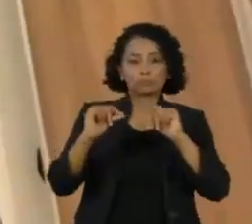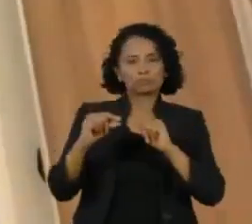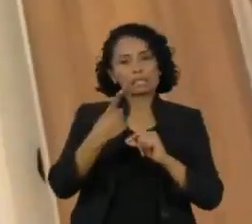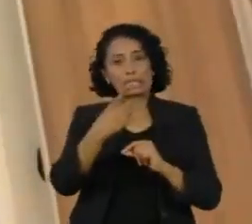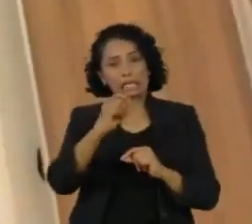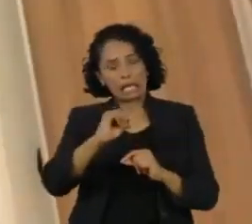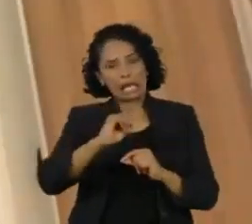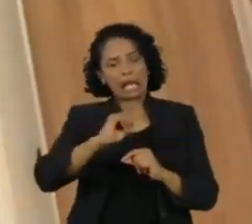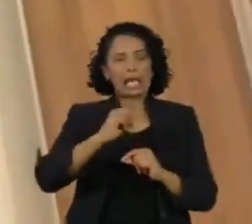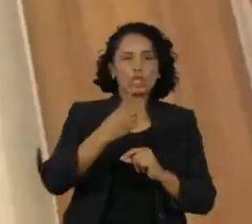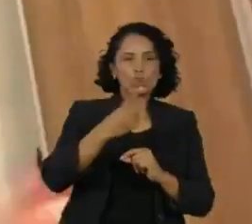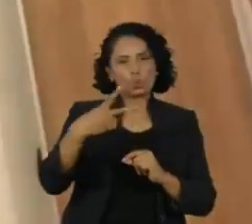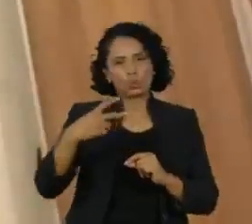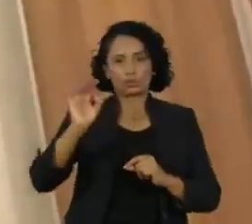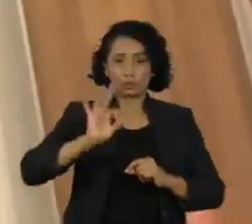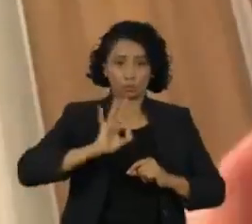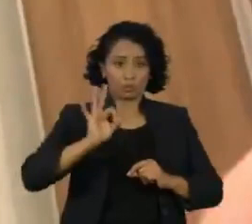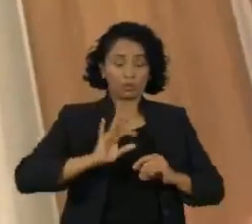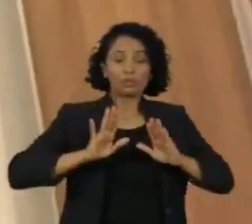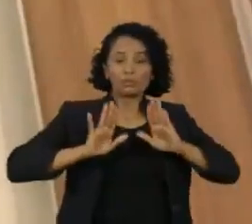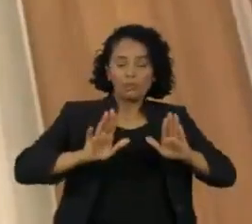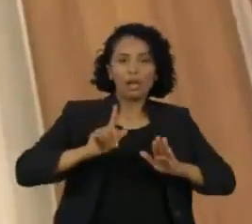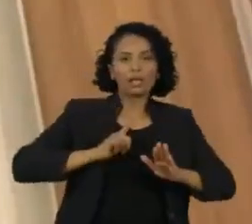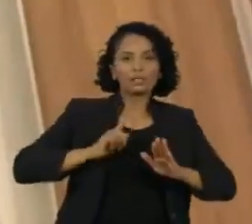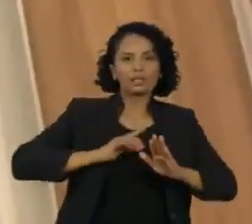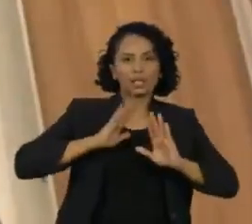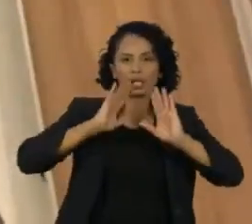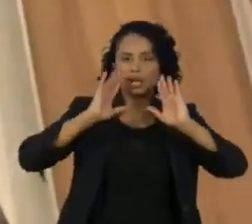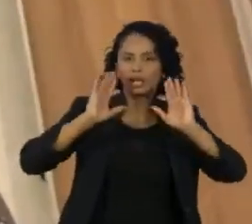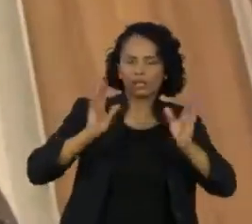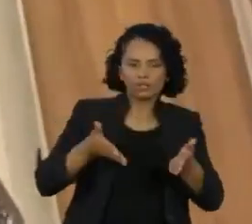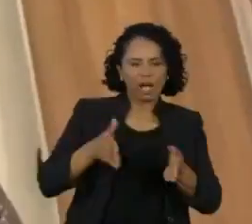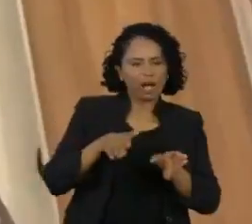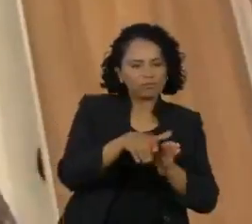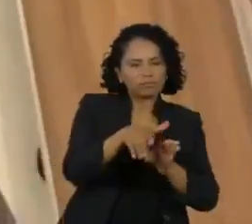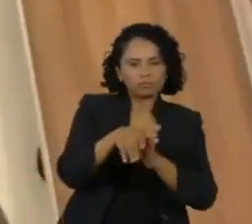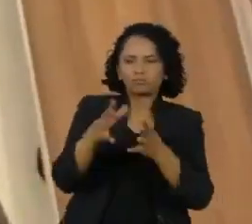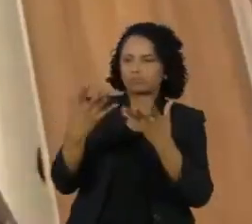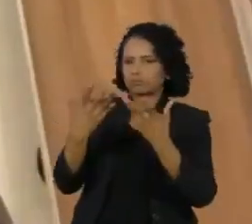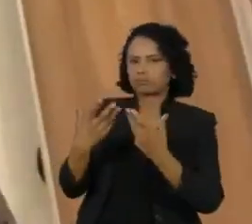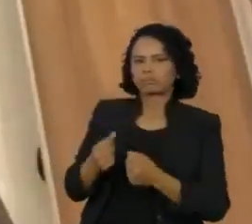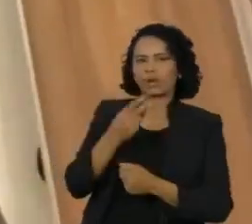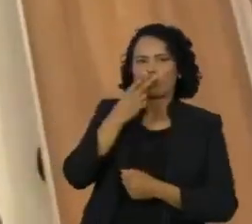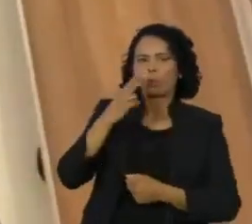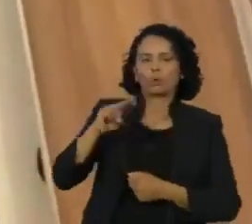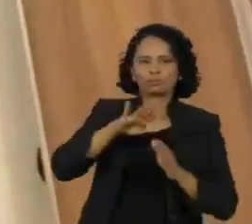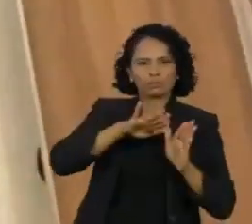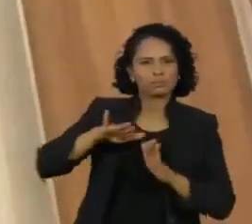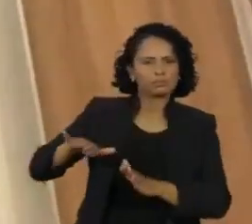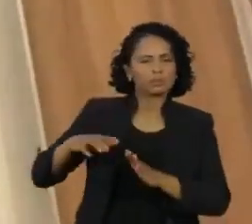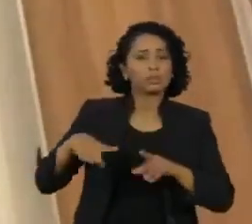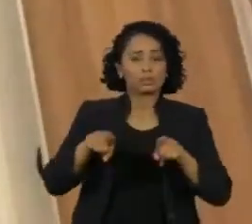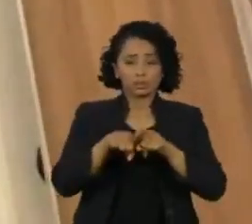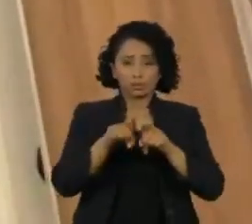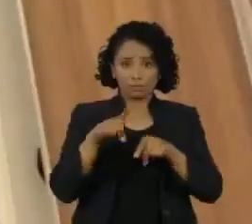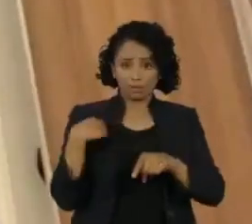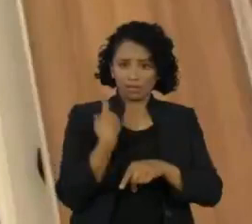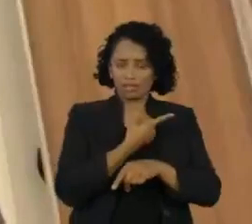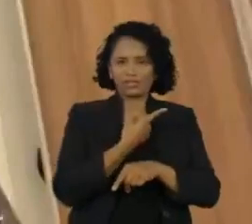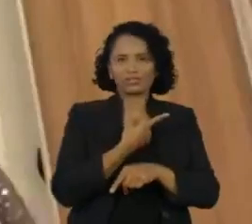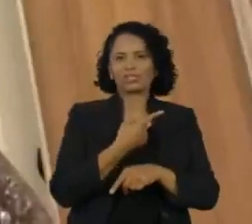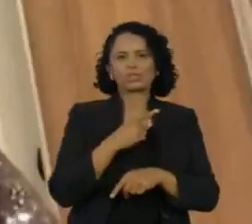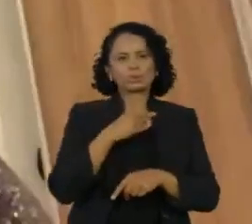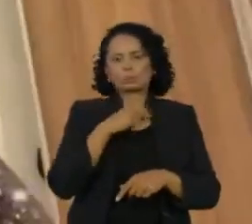Então, realmente a gente tem medidas que foram muito eficazes nessa diminuição. A gente não consegue acabar e a gente sabe que a média de